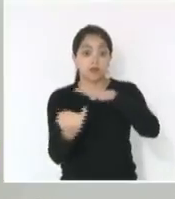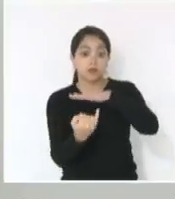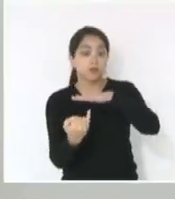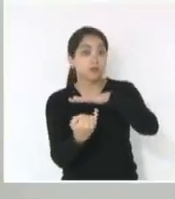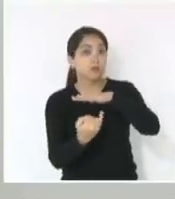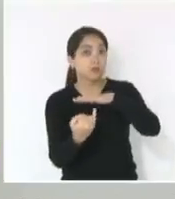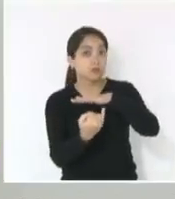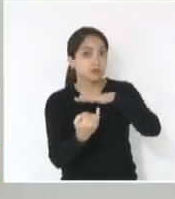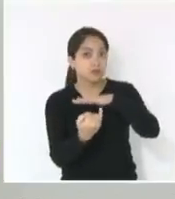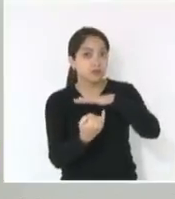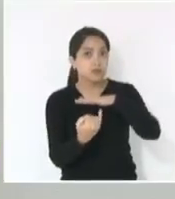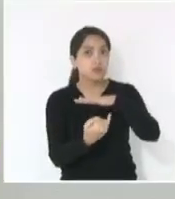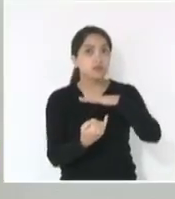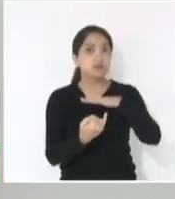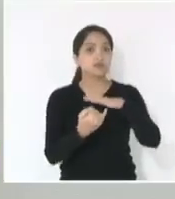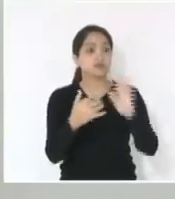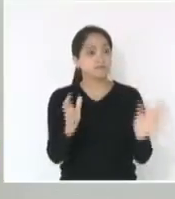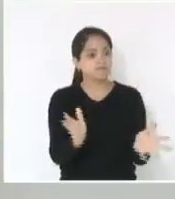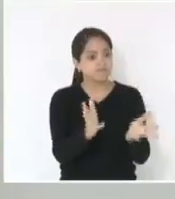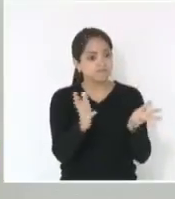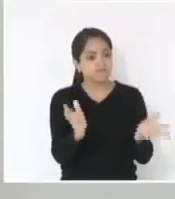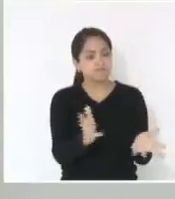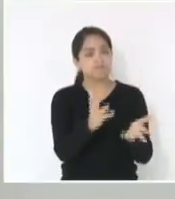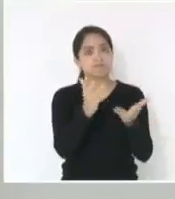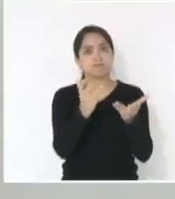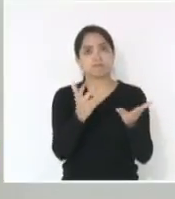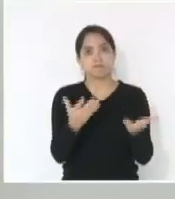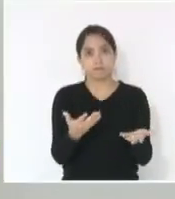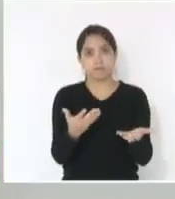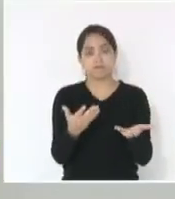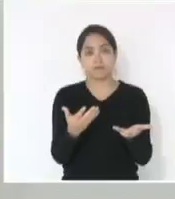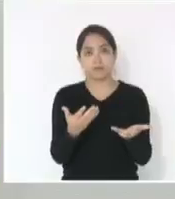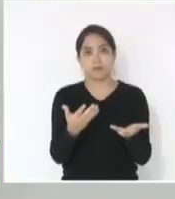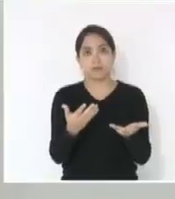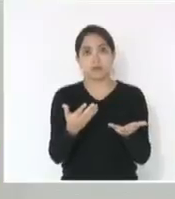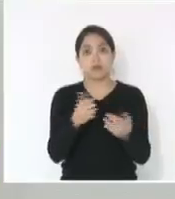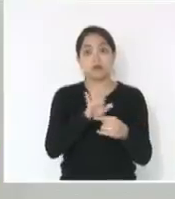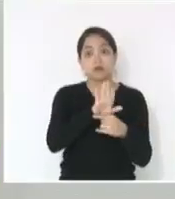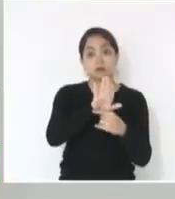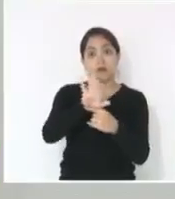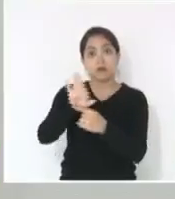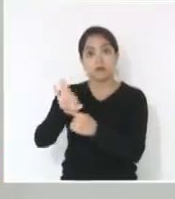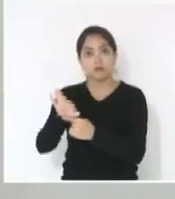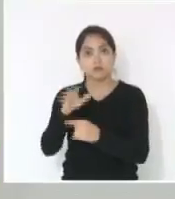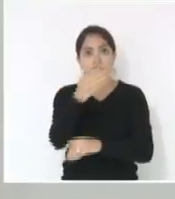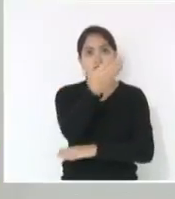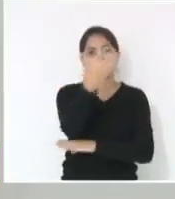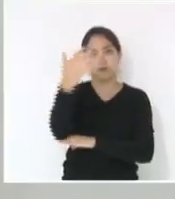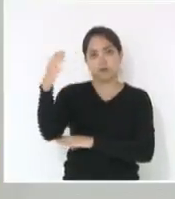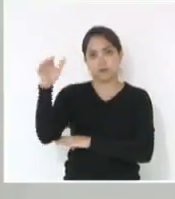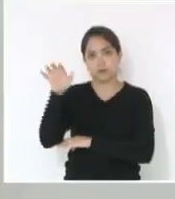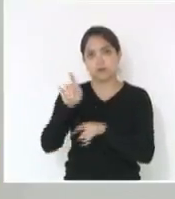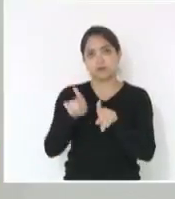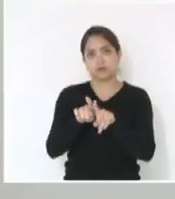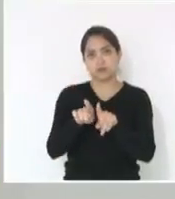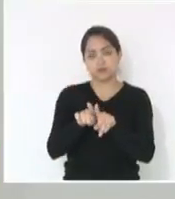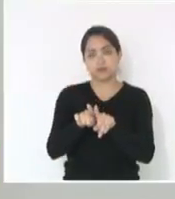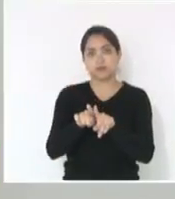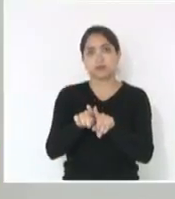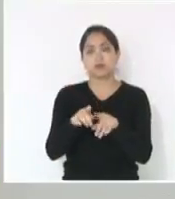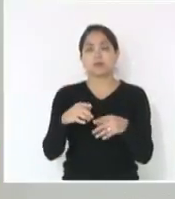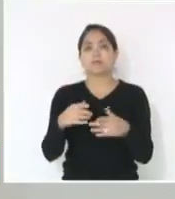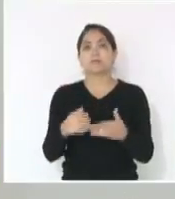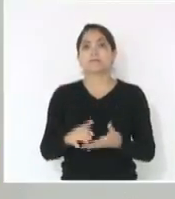dá uma excelente significativa contribuição ao meio ambiente. Onde